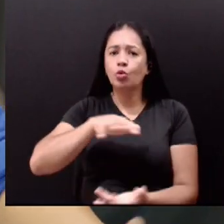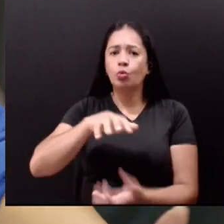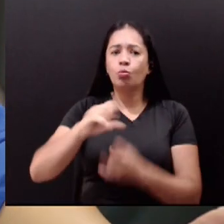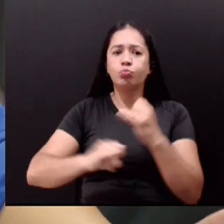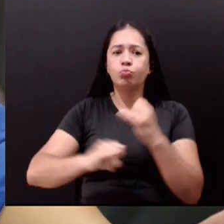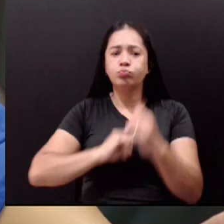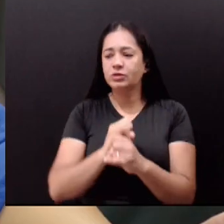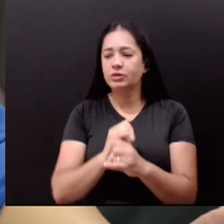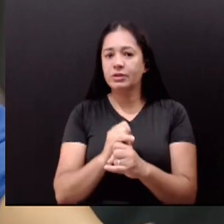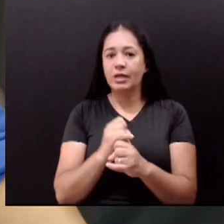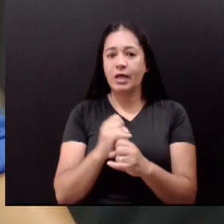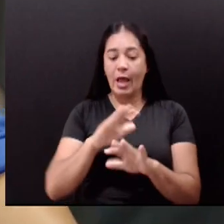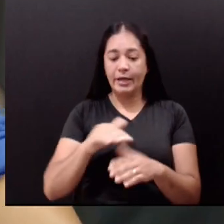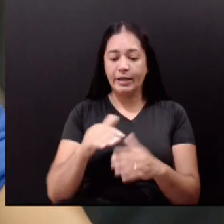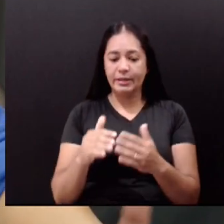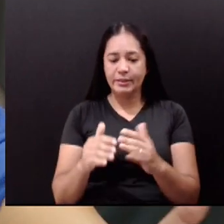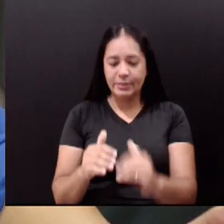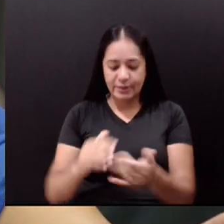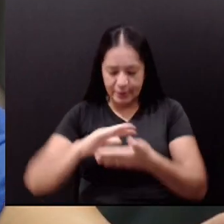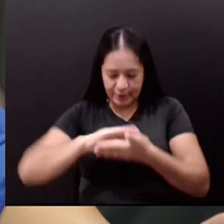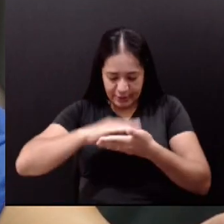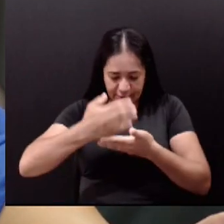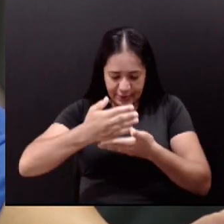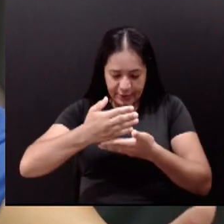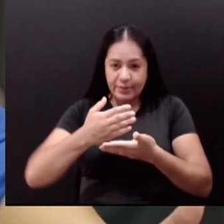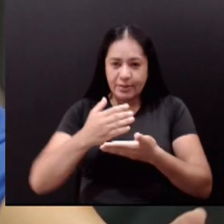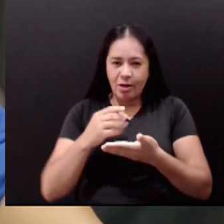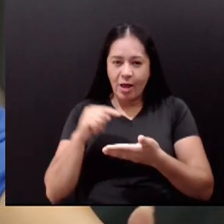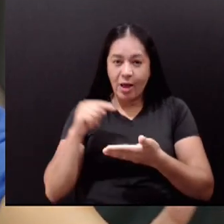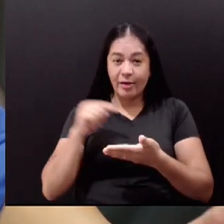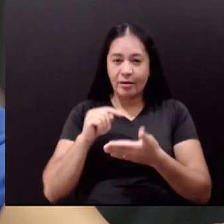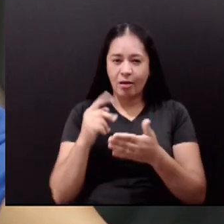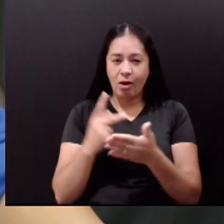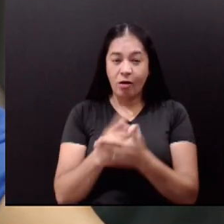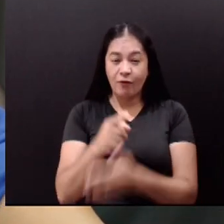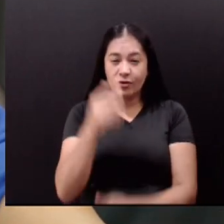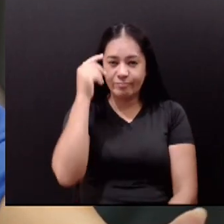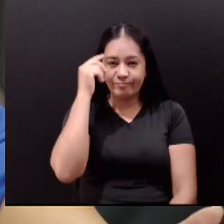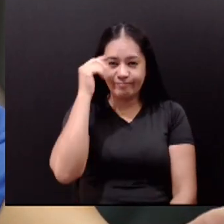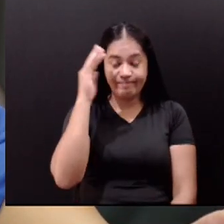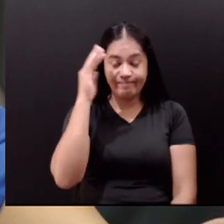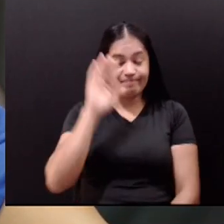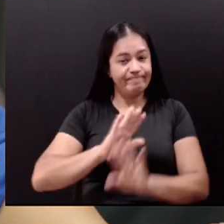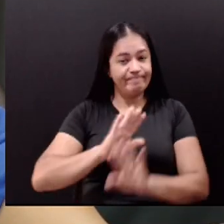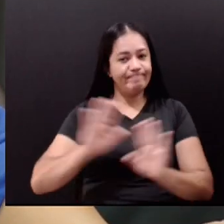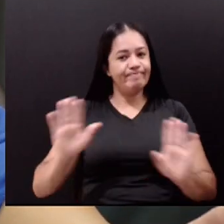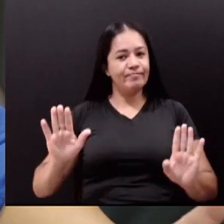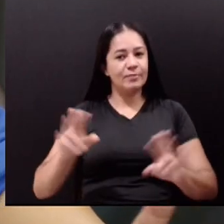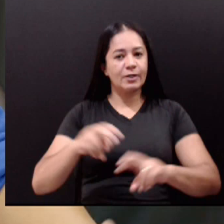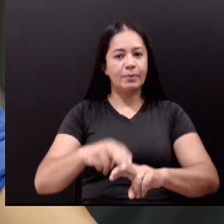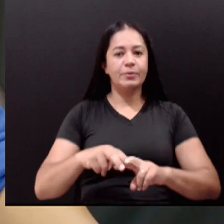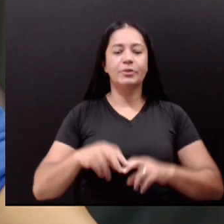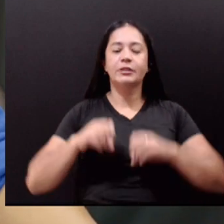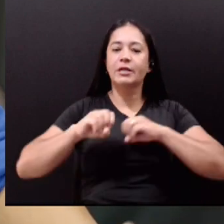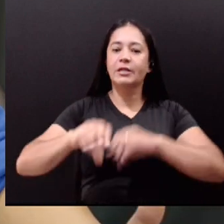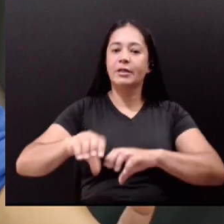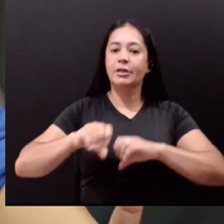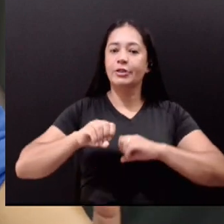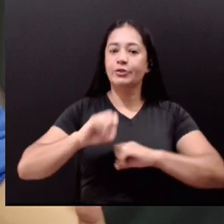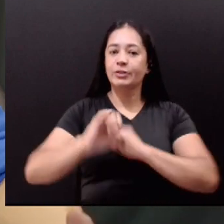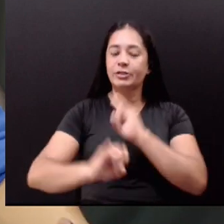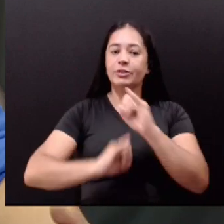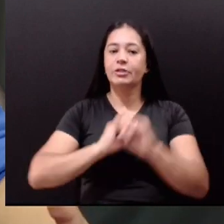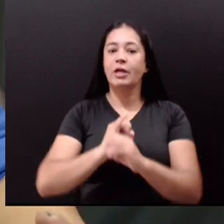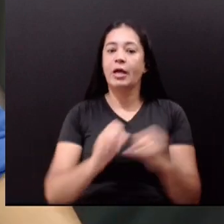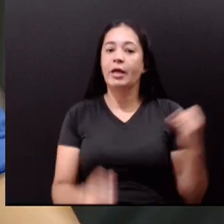né, e pode estar acontecendo coisas que você nem imagina, então por isso a educação digital importante para os filhos e também